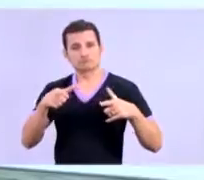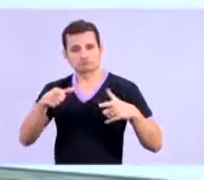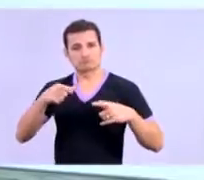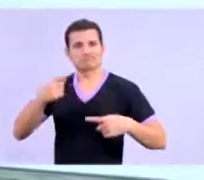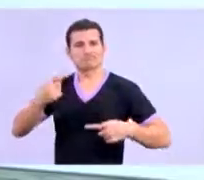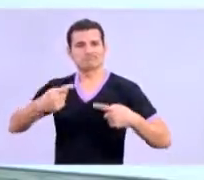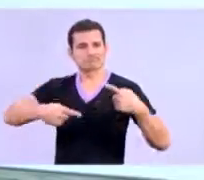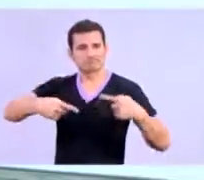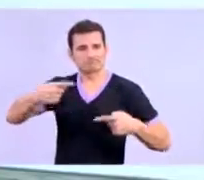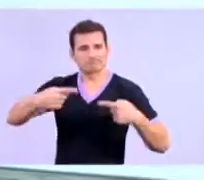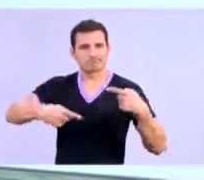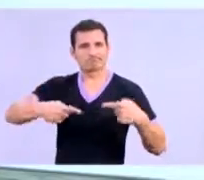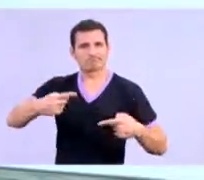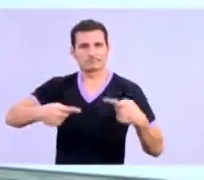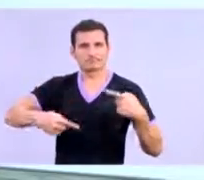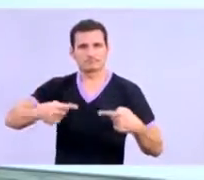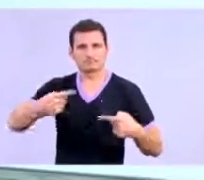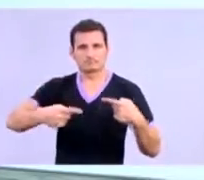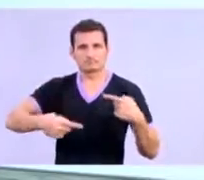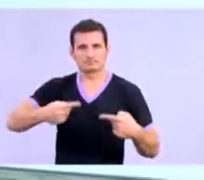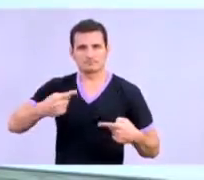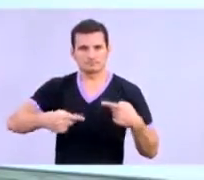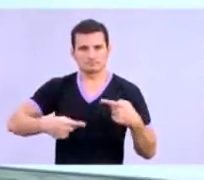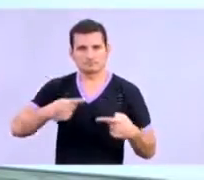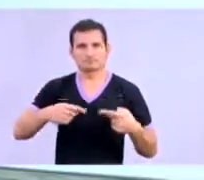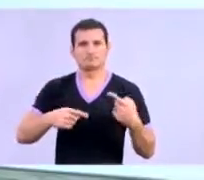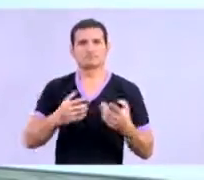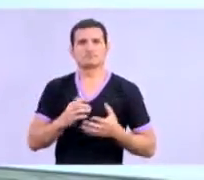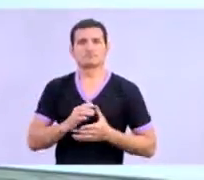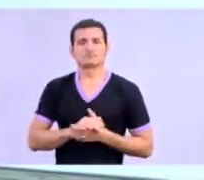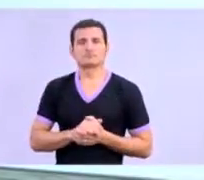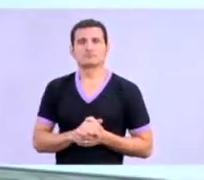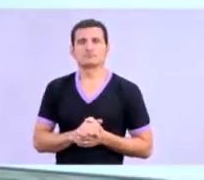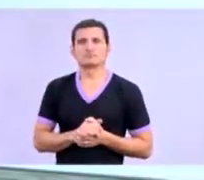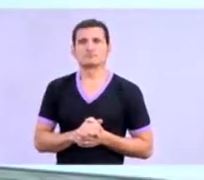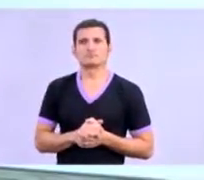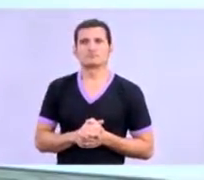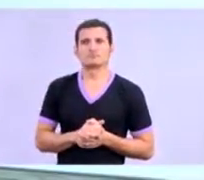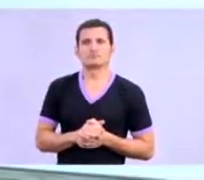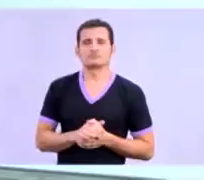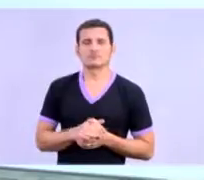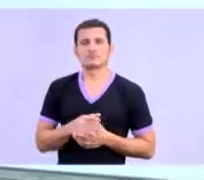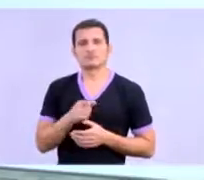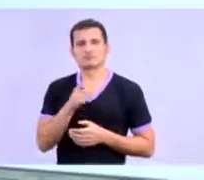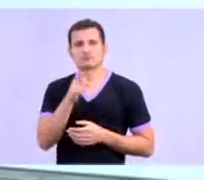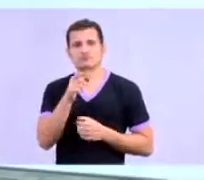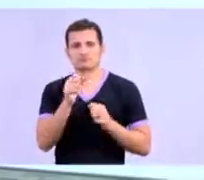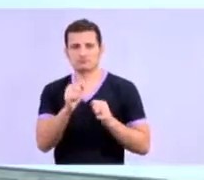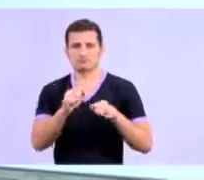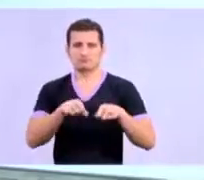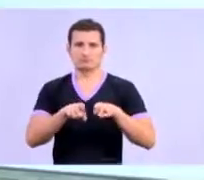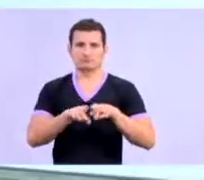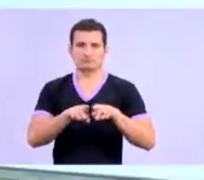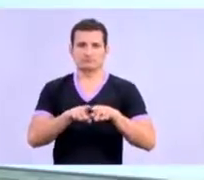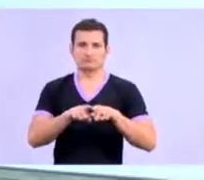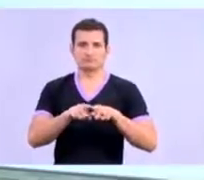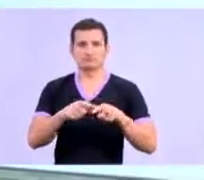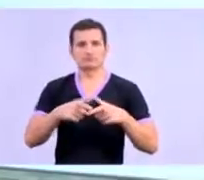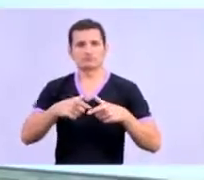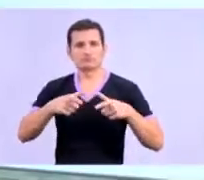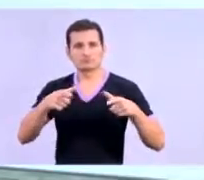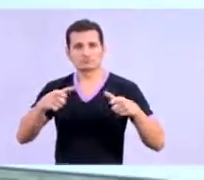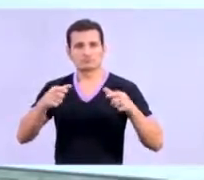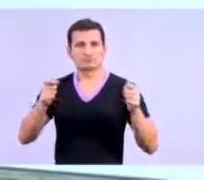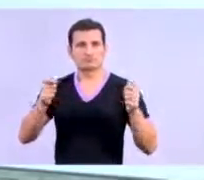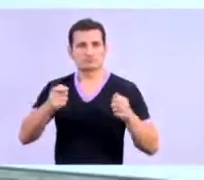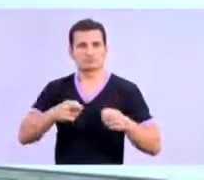então pode, mais que isso, você pode também aumentar, né, a capacidade